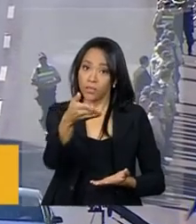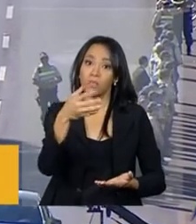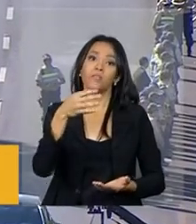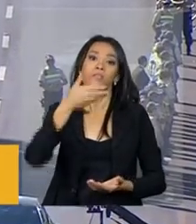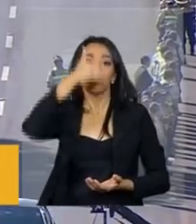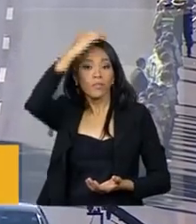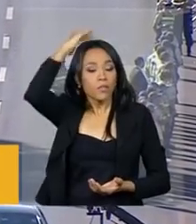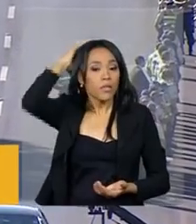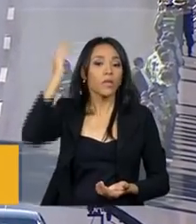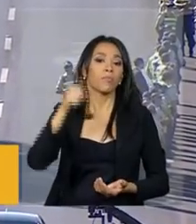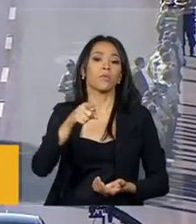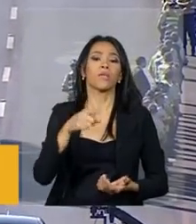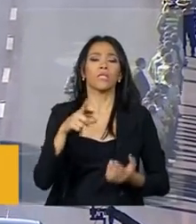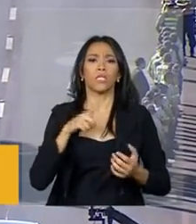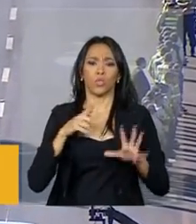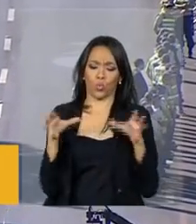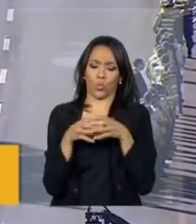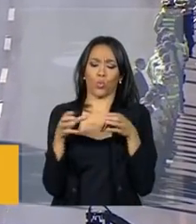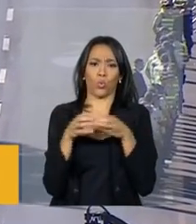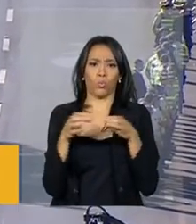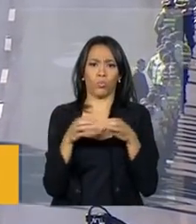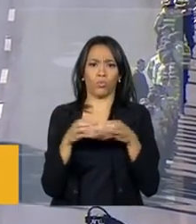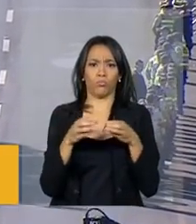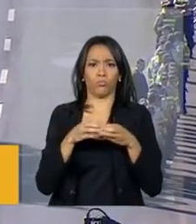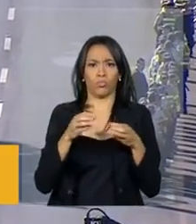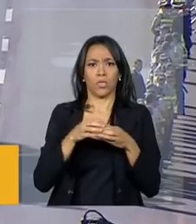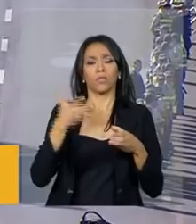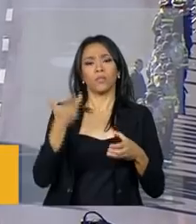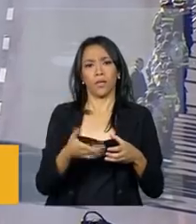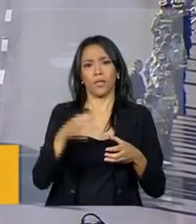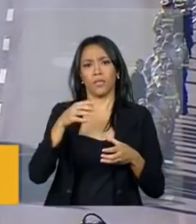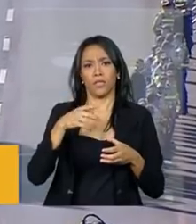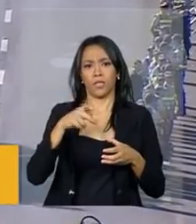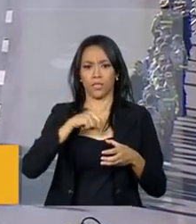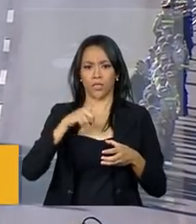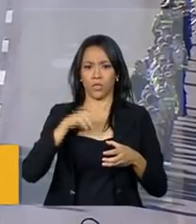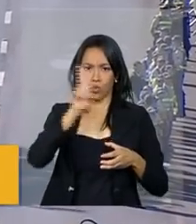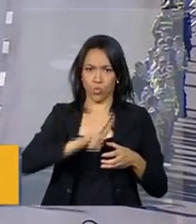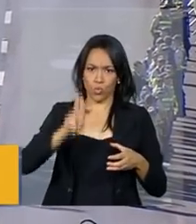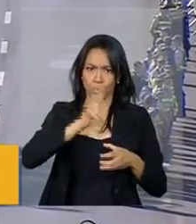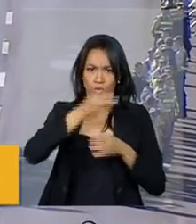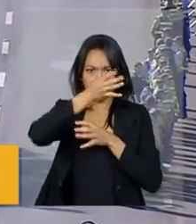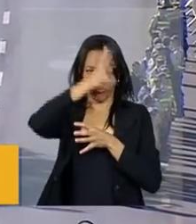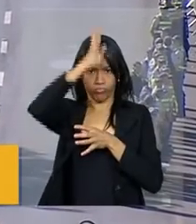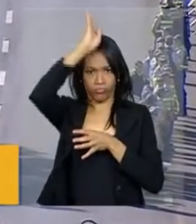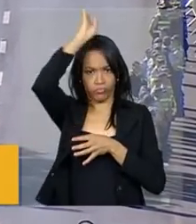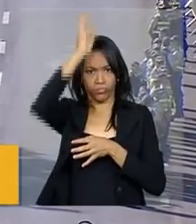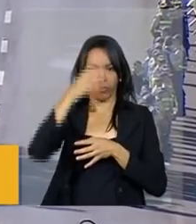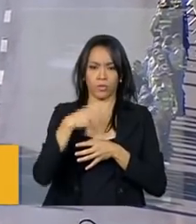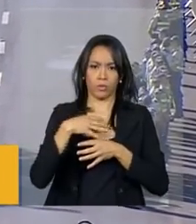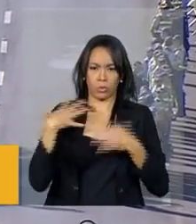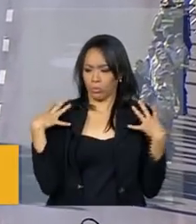ala de dragões da Independência, que são esses soldados uniformizados com o dragão da Independência,